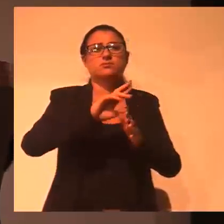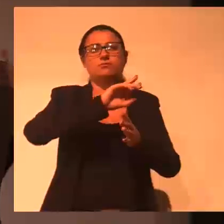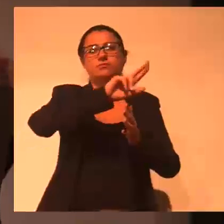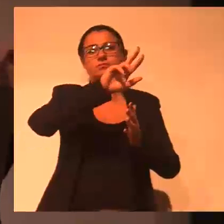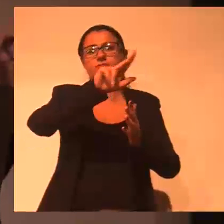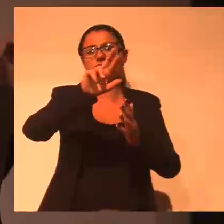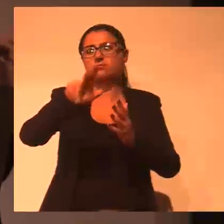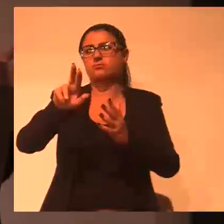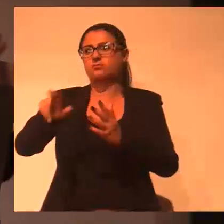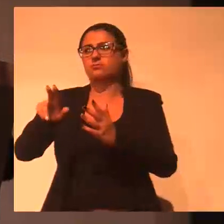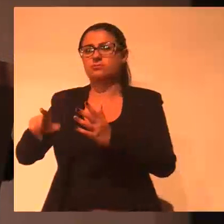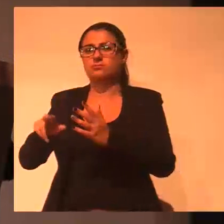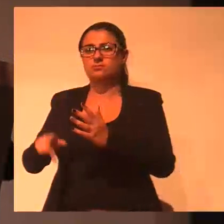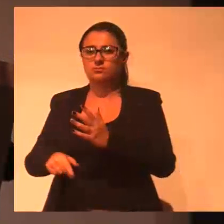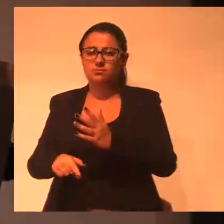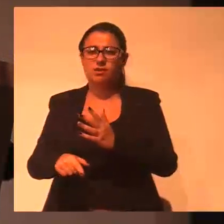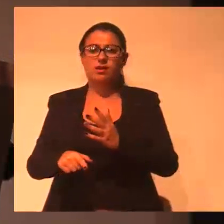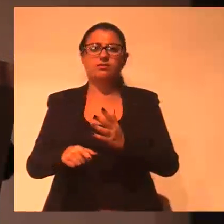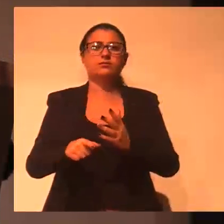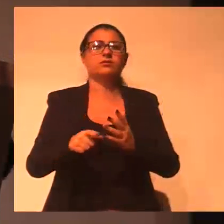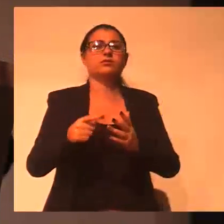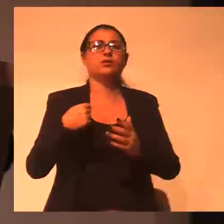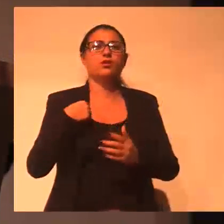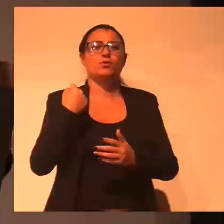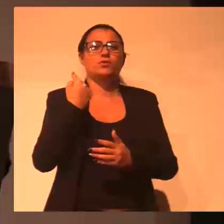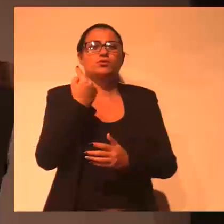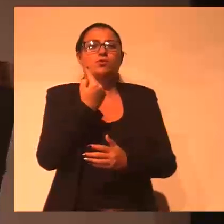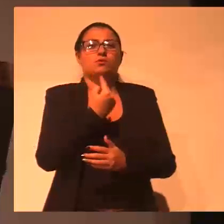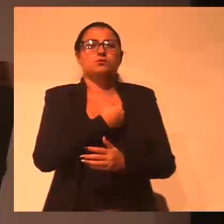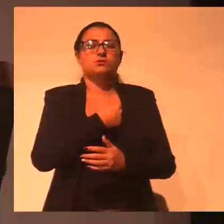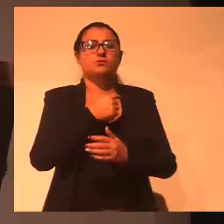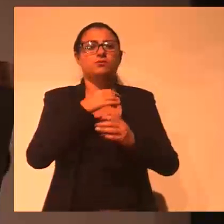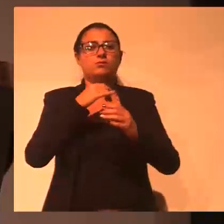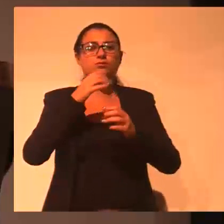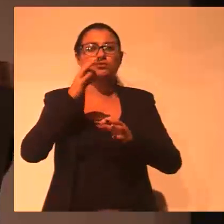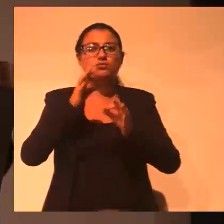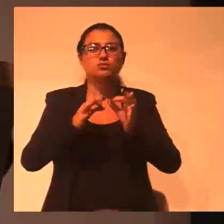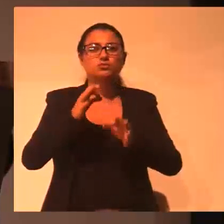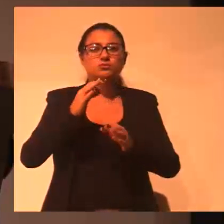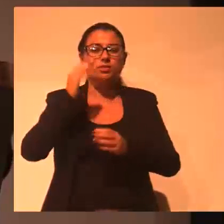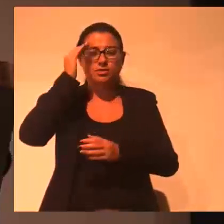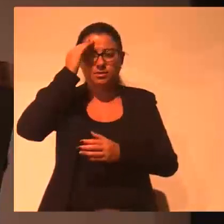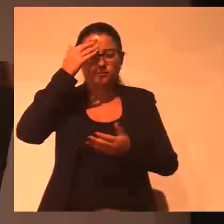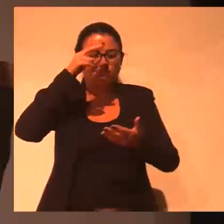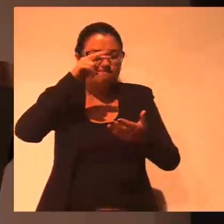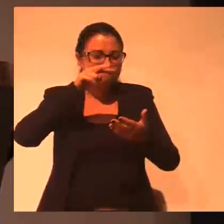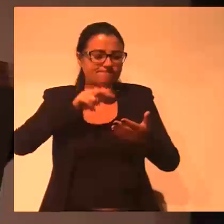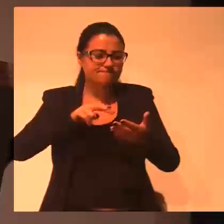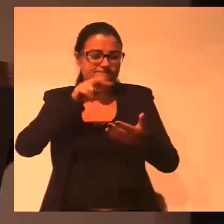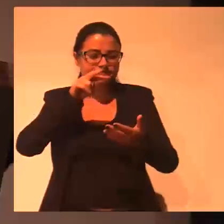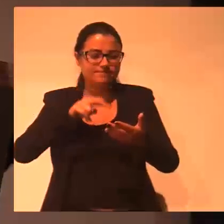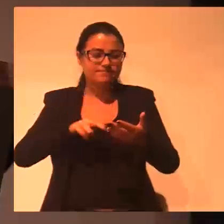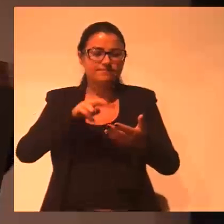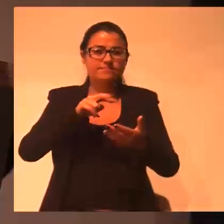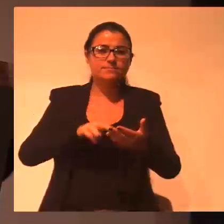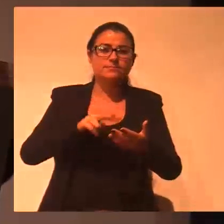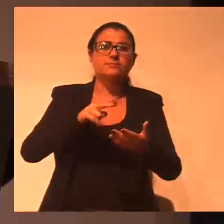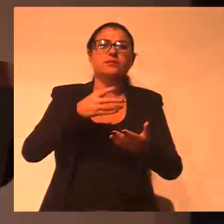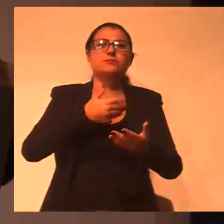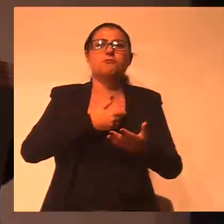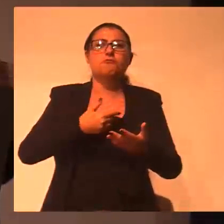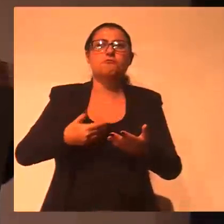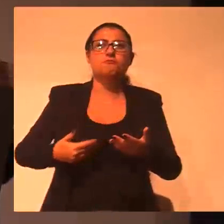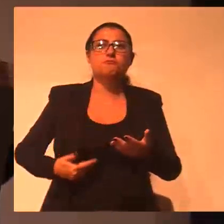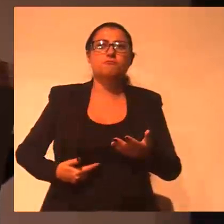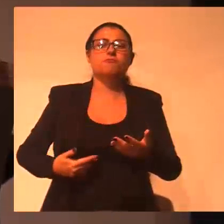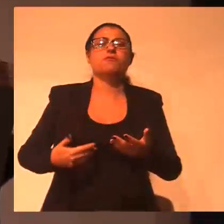mérito é nosso, é dos vereadores. Nós que vamos julgar, entender, analisar e chegar no final e falar se o prefeito merece